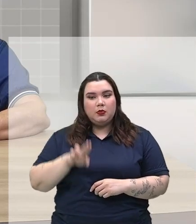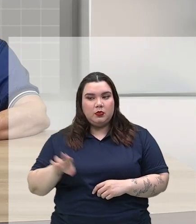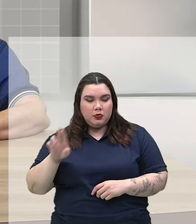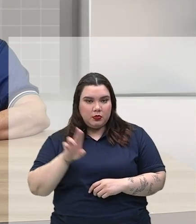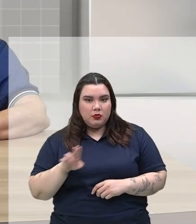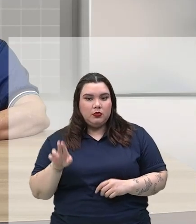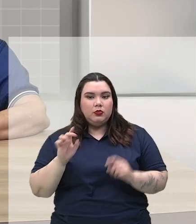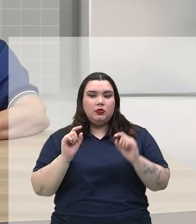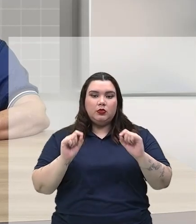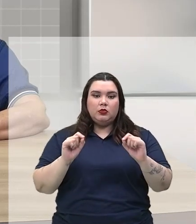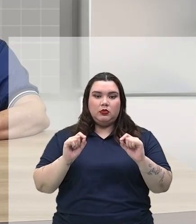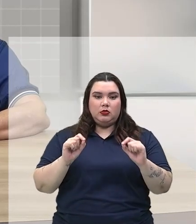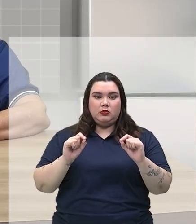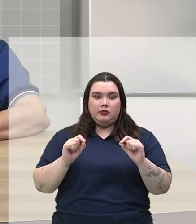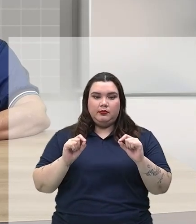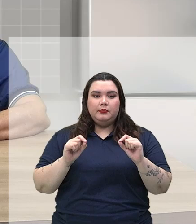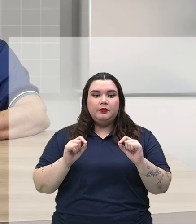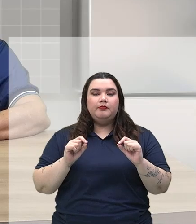aí